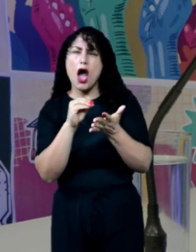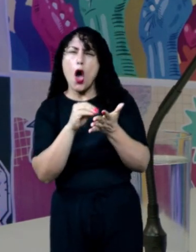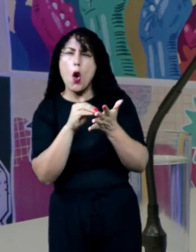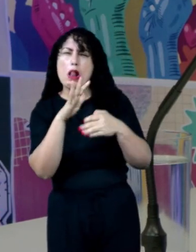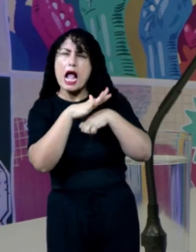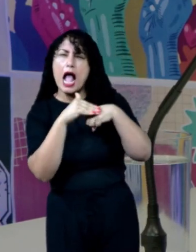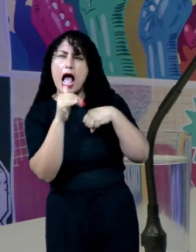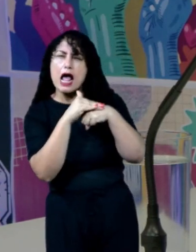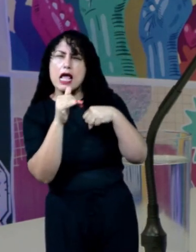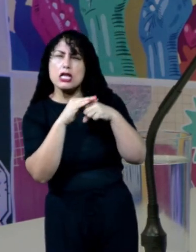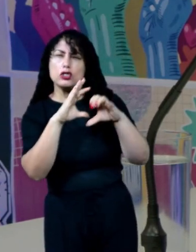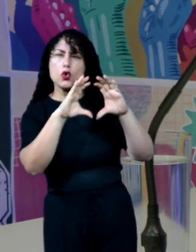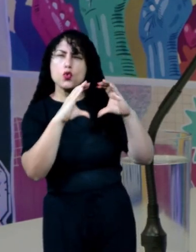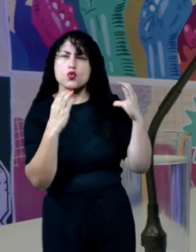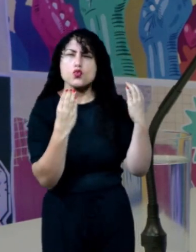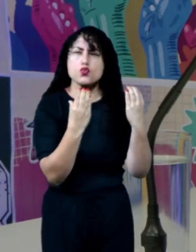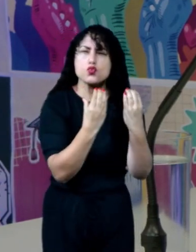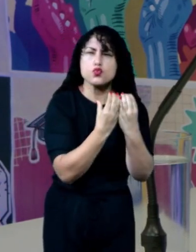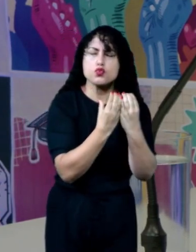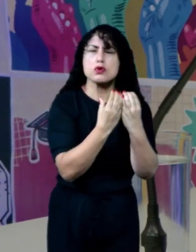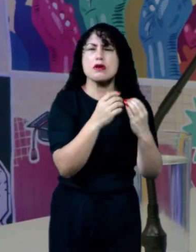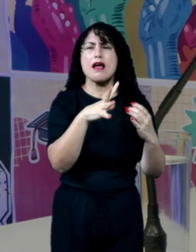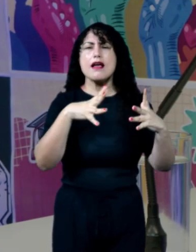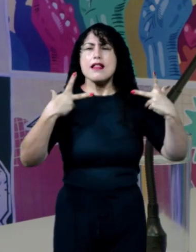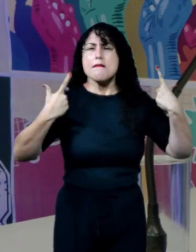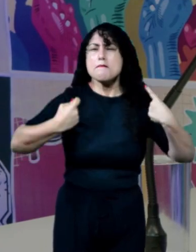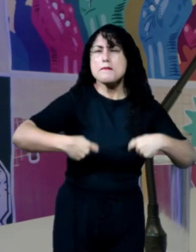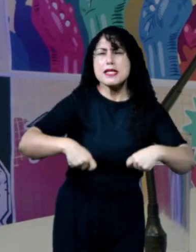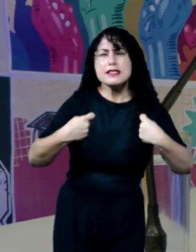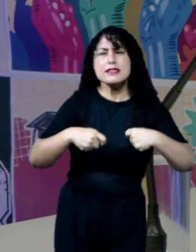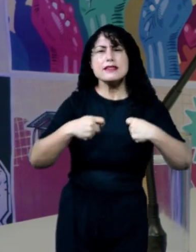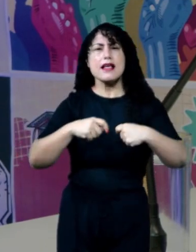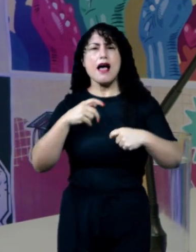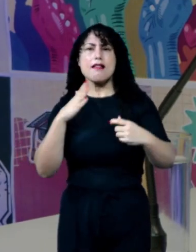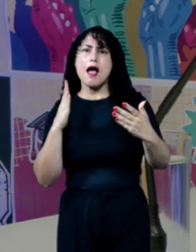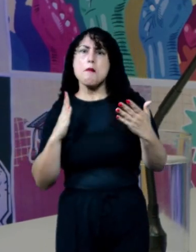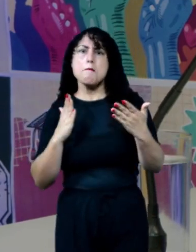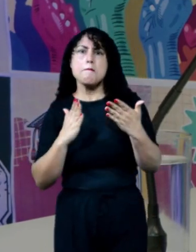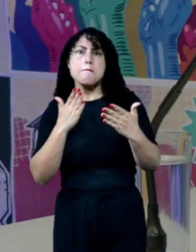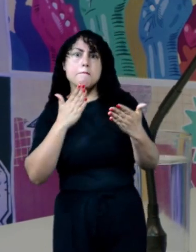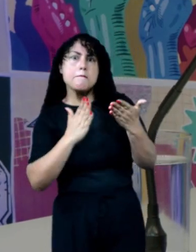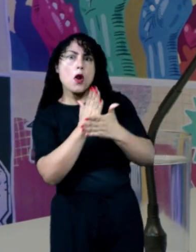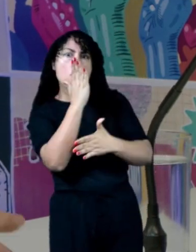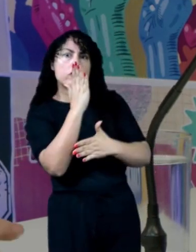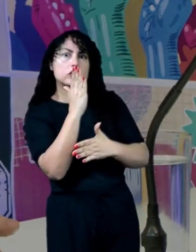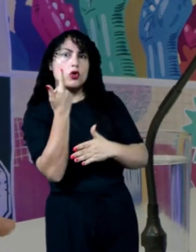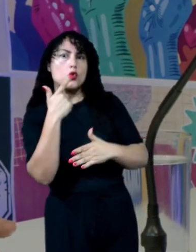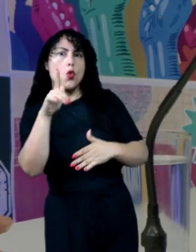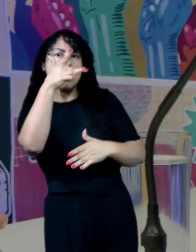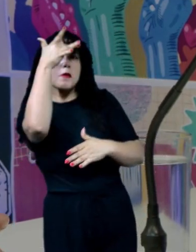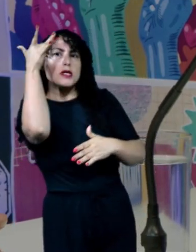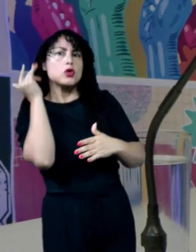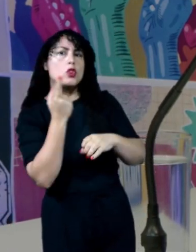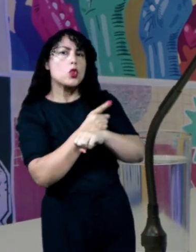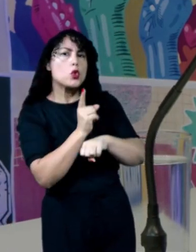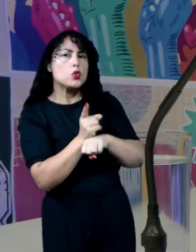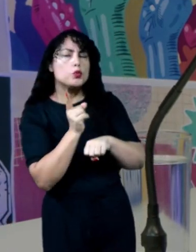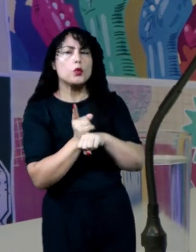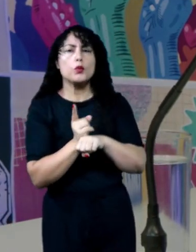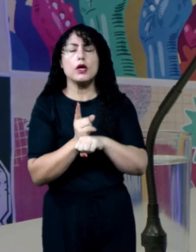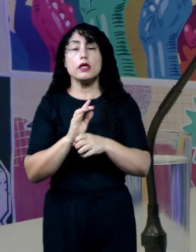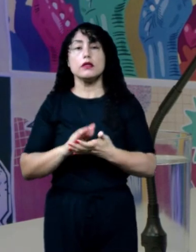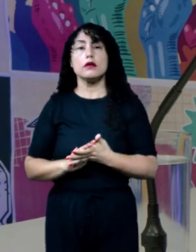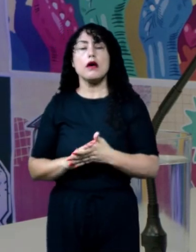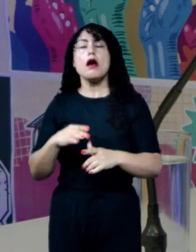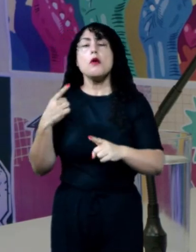coletiva? Porque essa necessidade de aprovação do outro a todo momento. Porque,